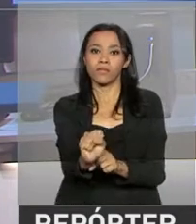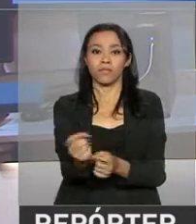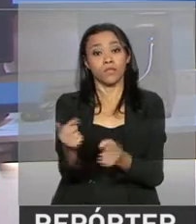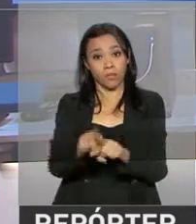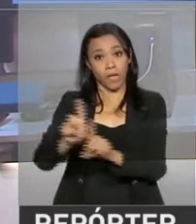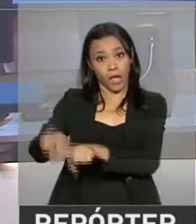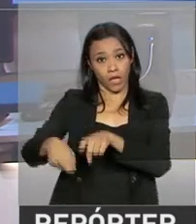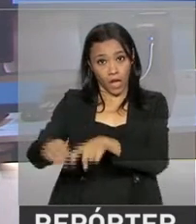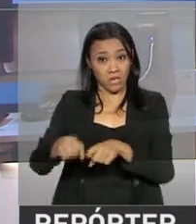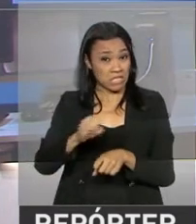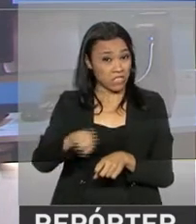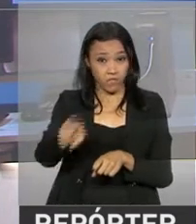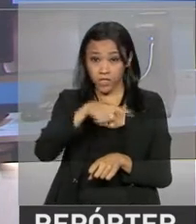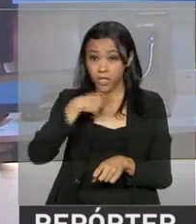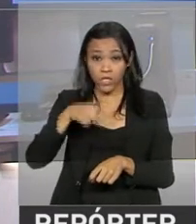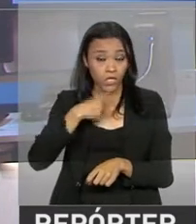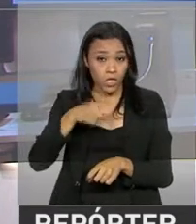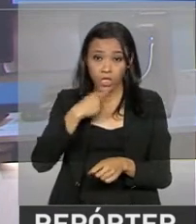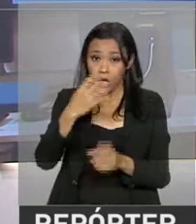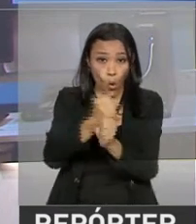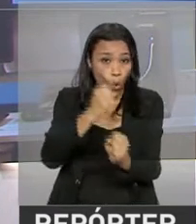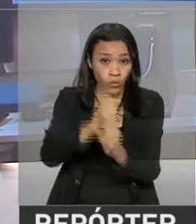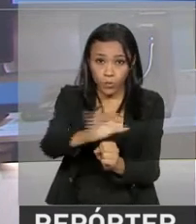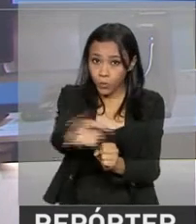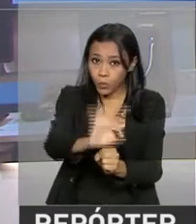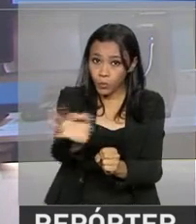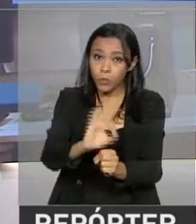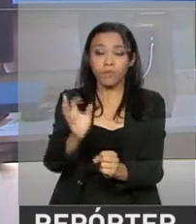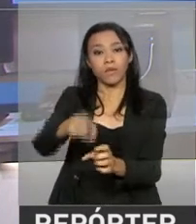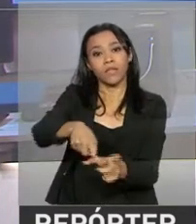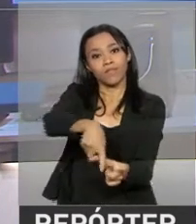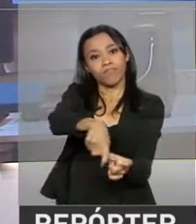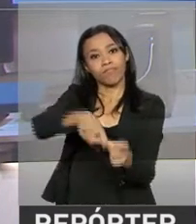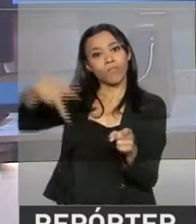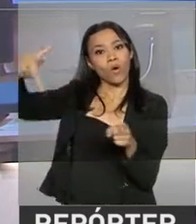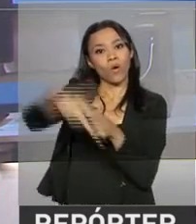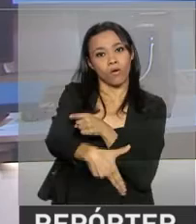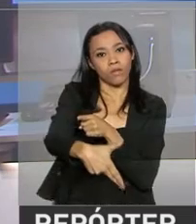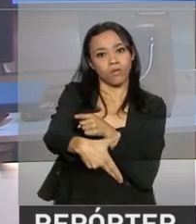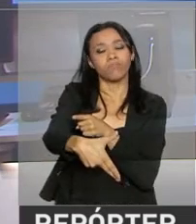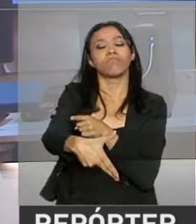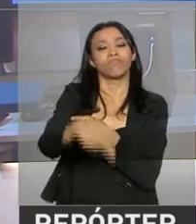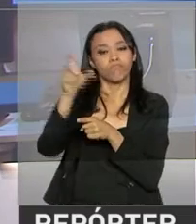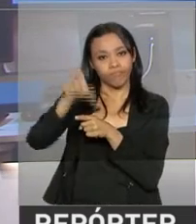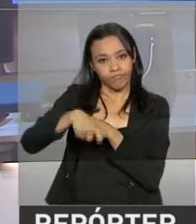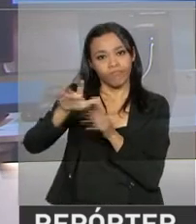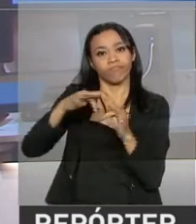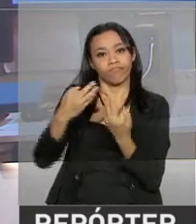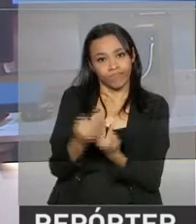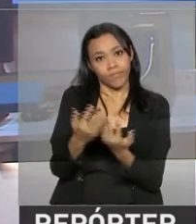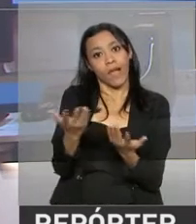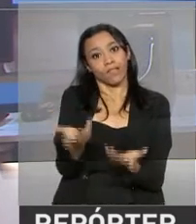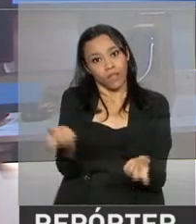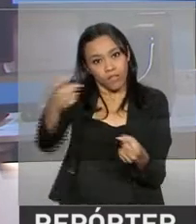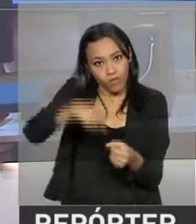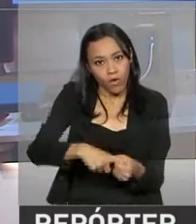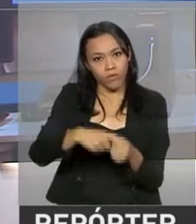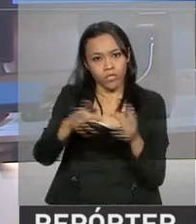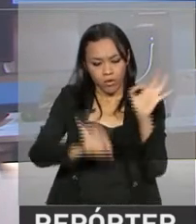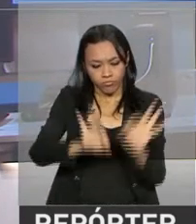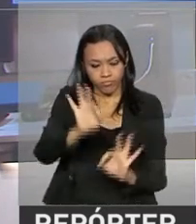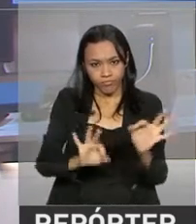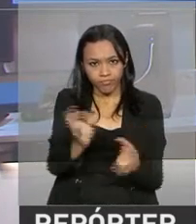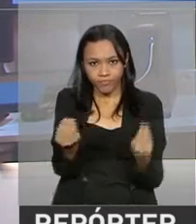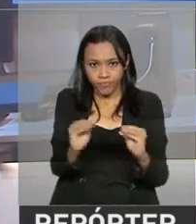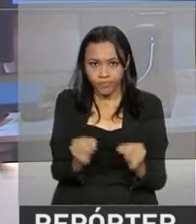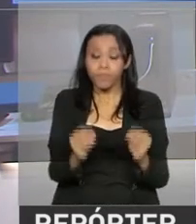não prestarem contas terão repasse de setembro suspenso até que regularizem a situação. O recurso para o Bolsa